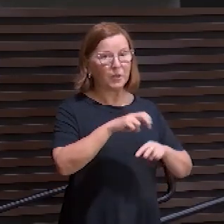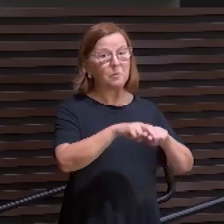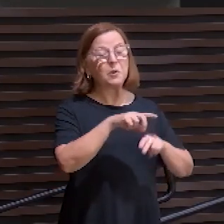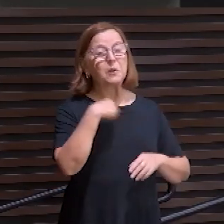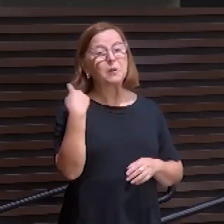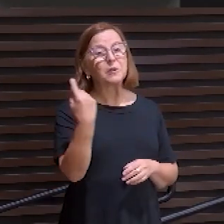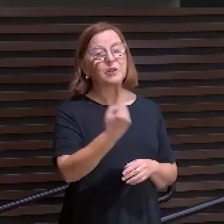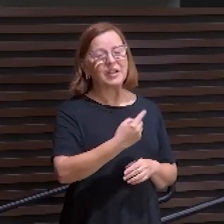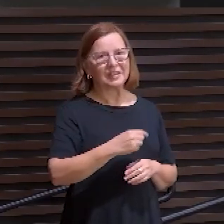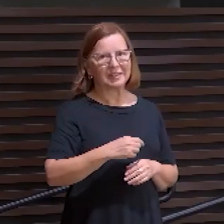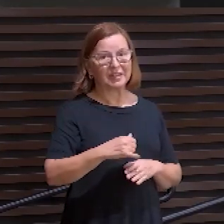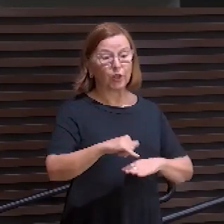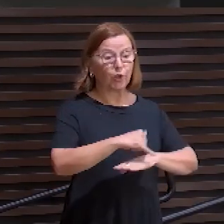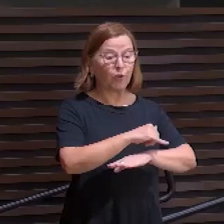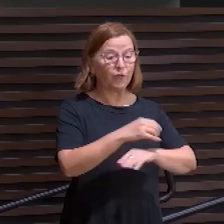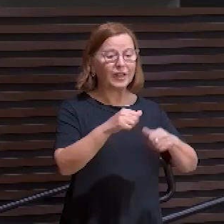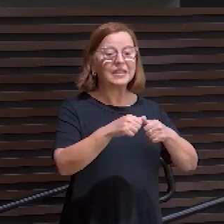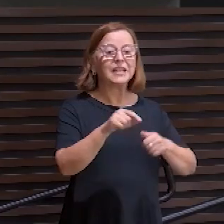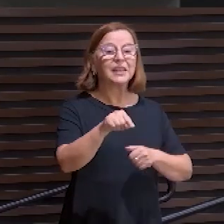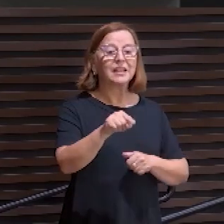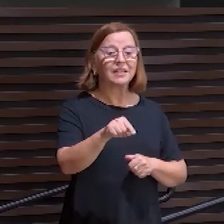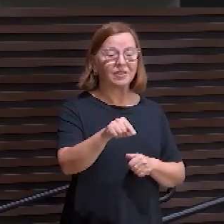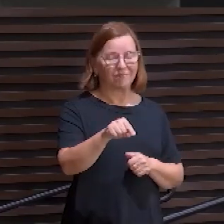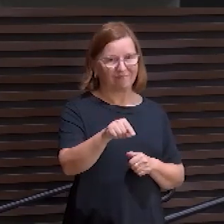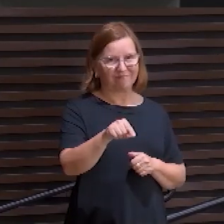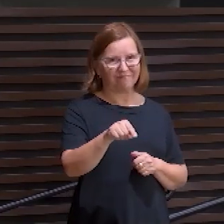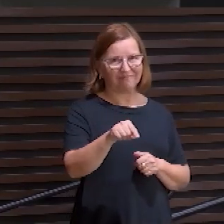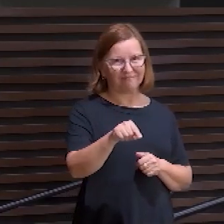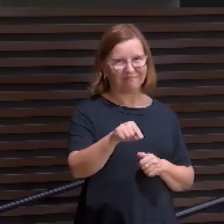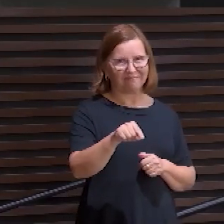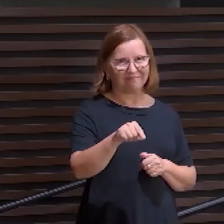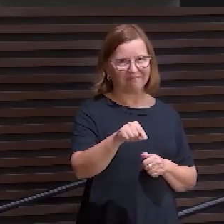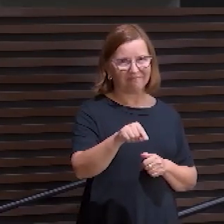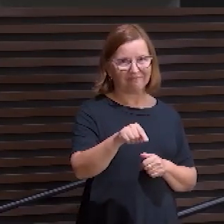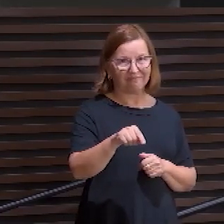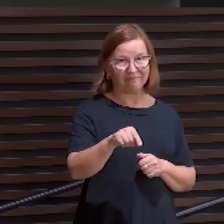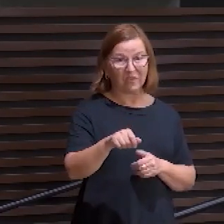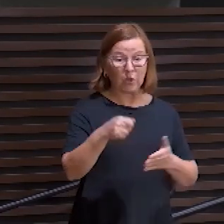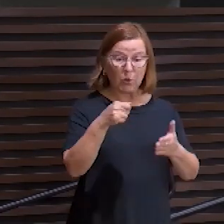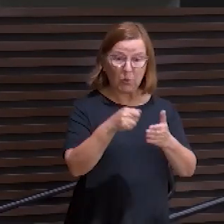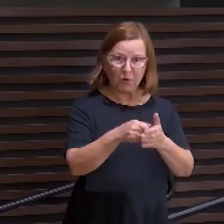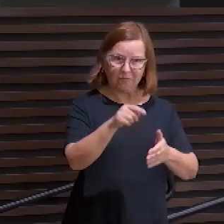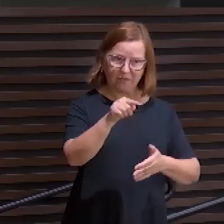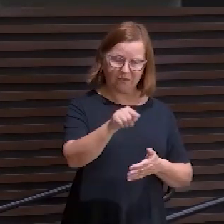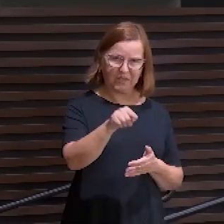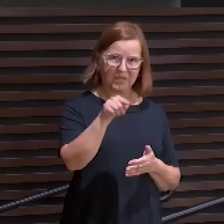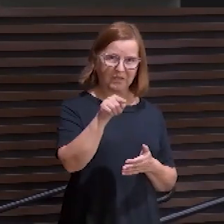A ovelha está aí, meu filho. E cumpre a ti